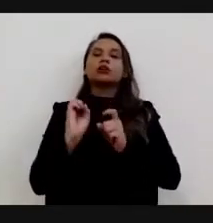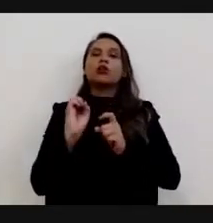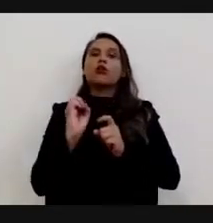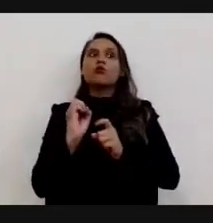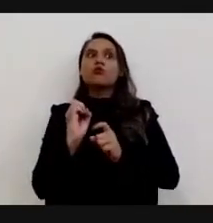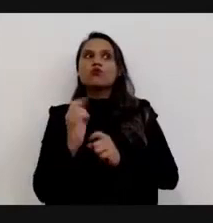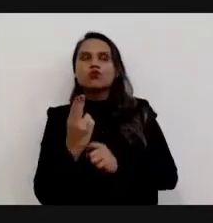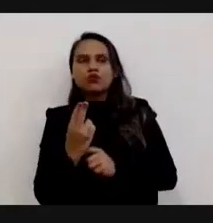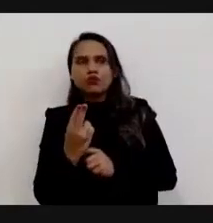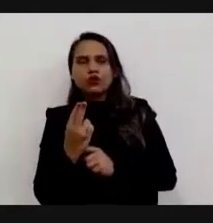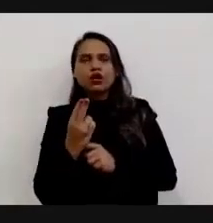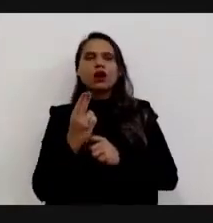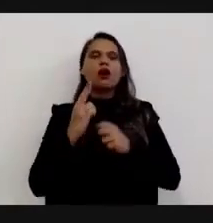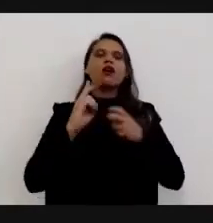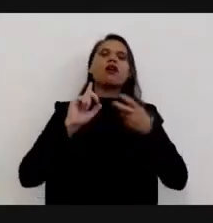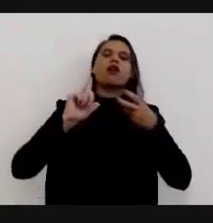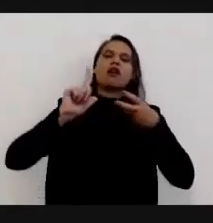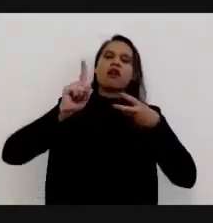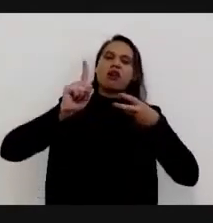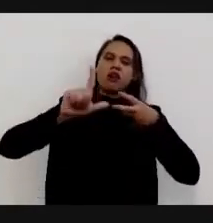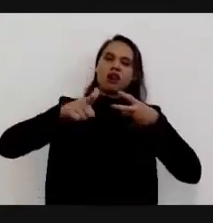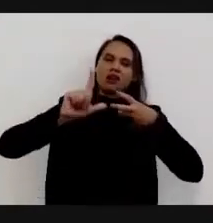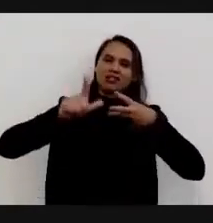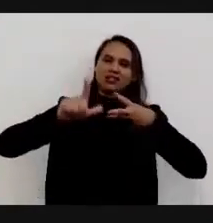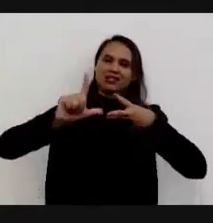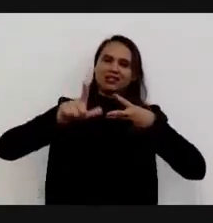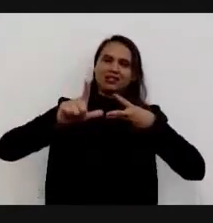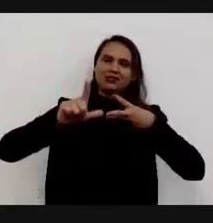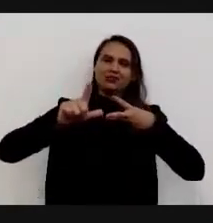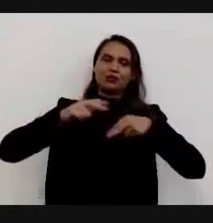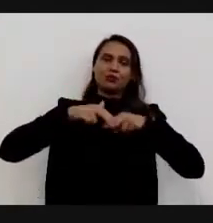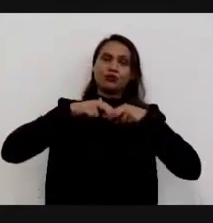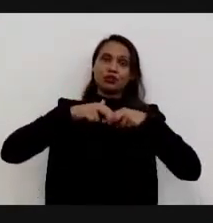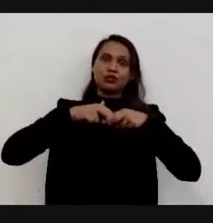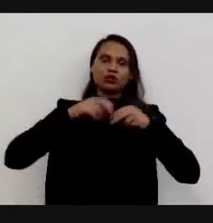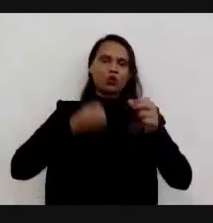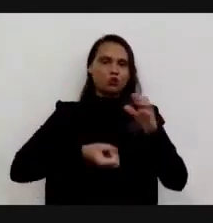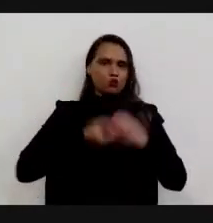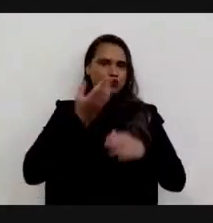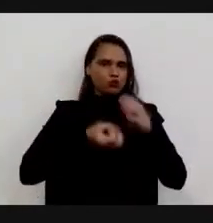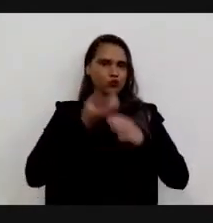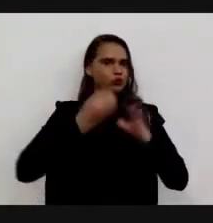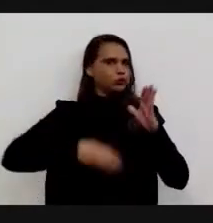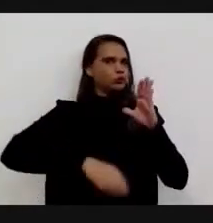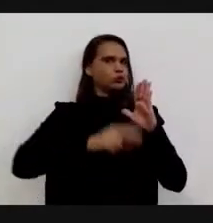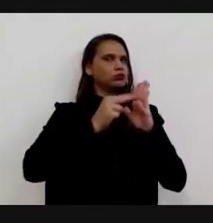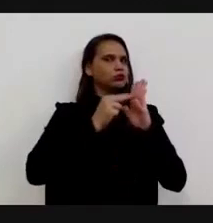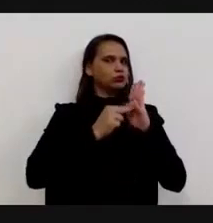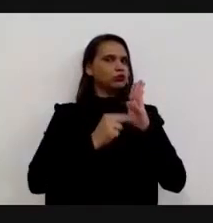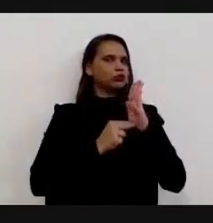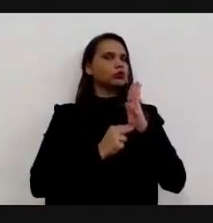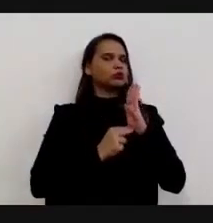da nossa esfera aqui, seria a produção de normas, né? Produção legislativa.